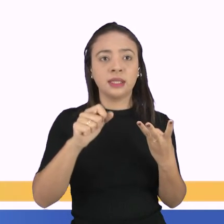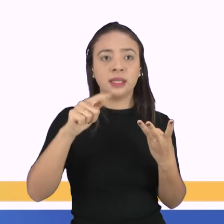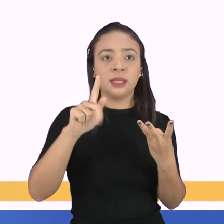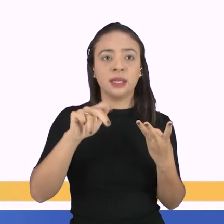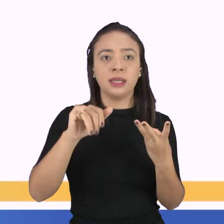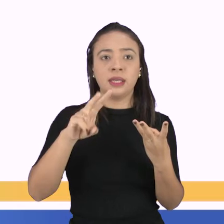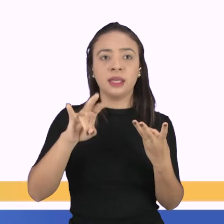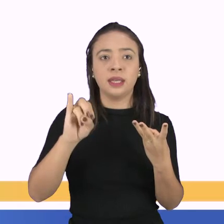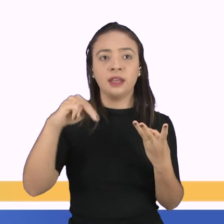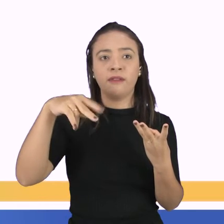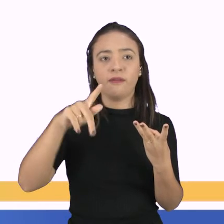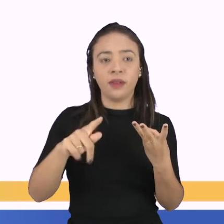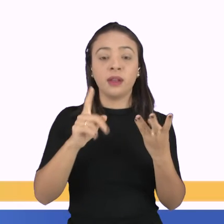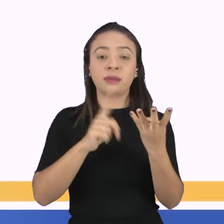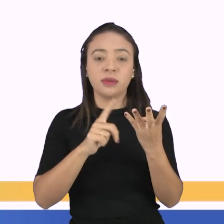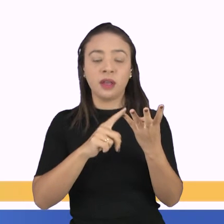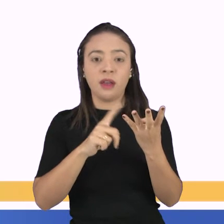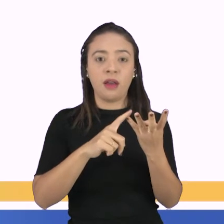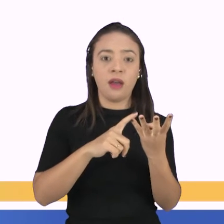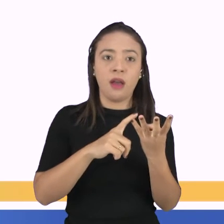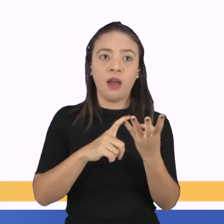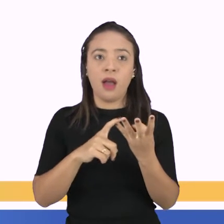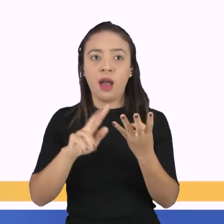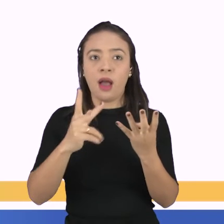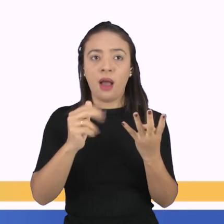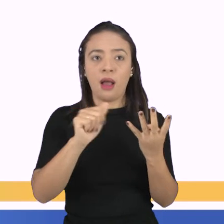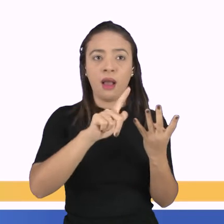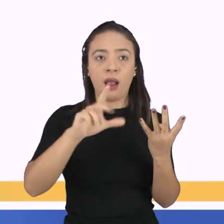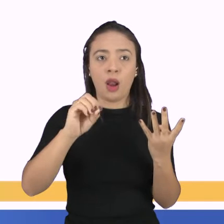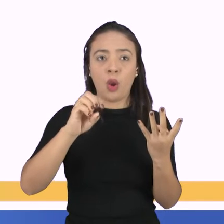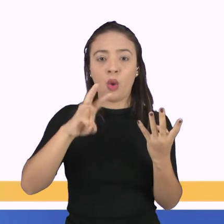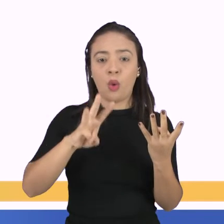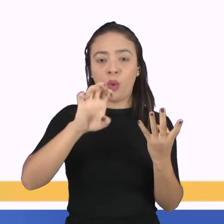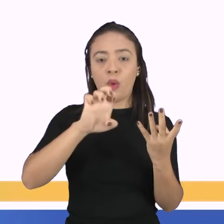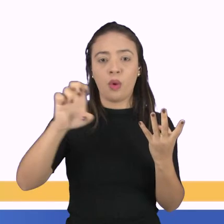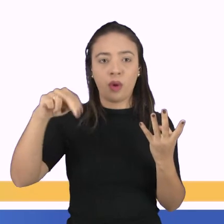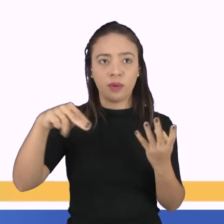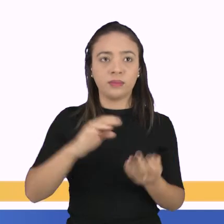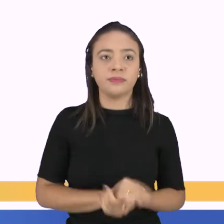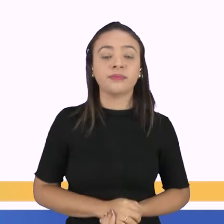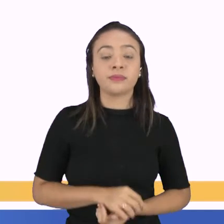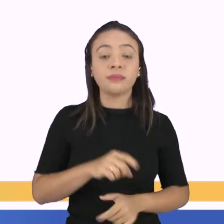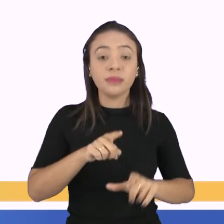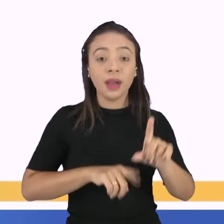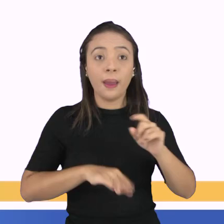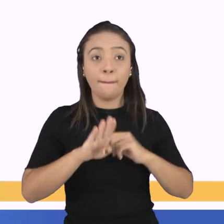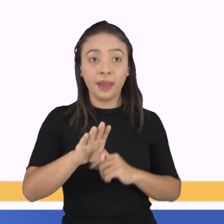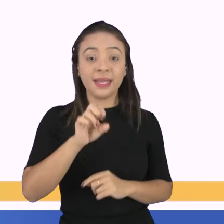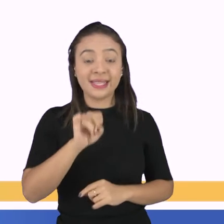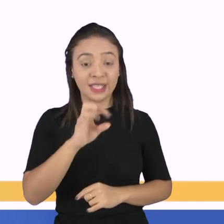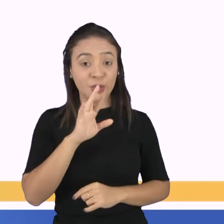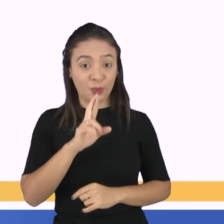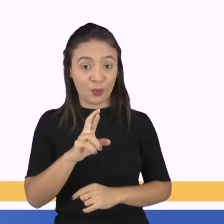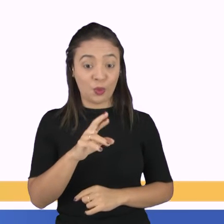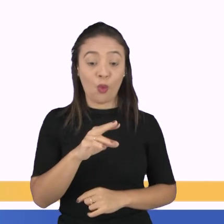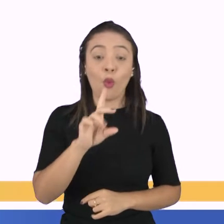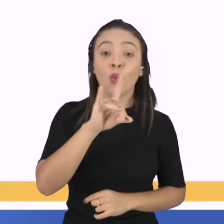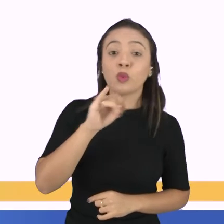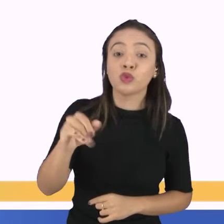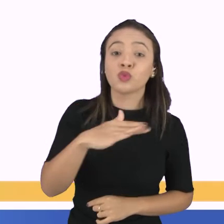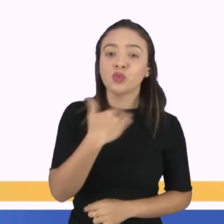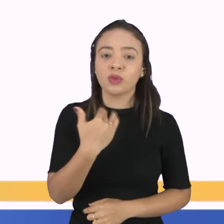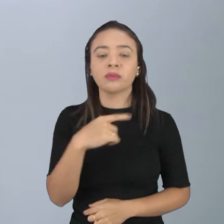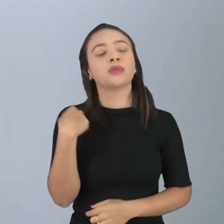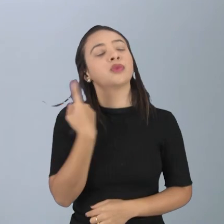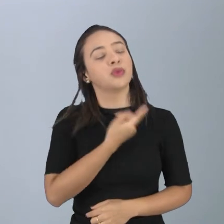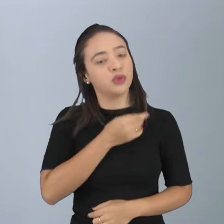também. Pode ser um pouco confusa. Mas, se você respondeu que é Dia de los Muertos, acertou. A gente aprendeu um pouquinho